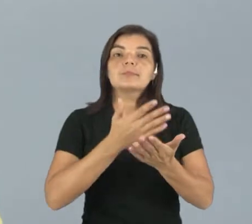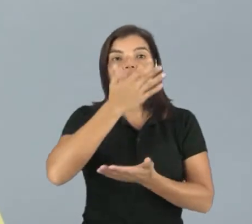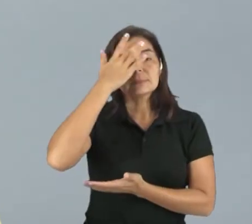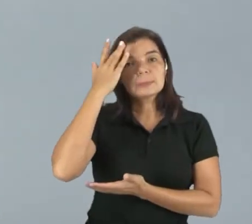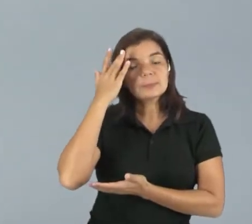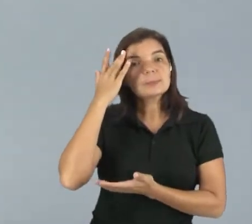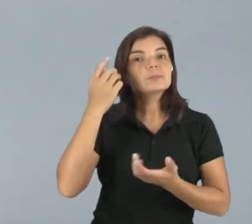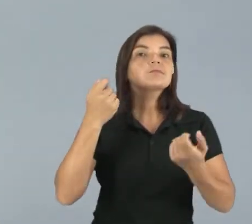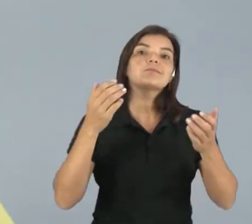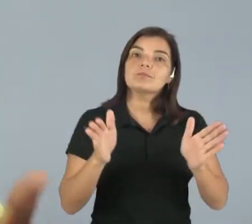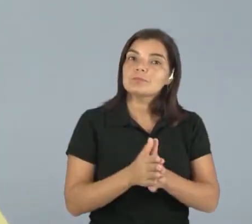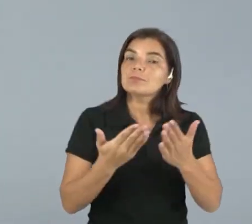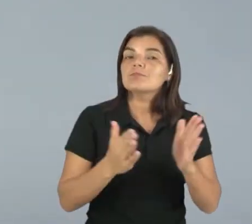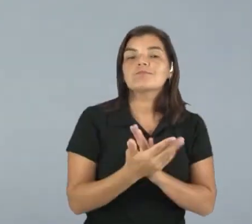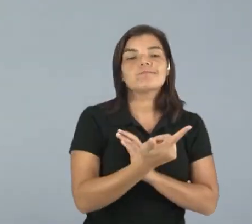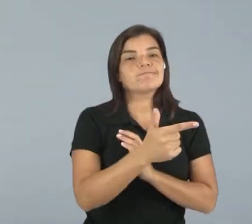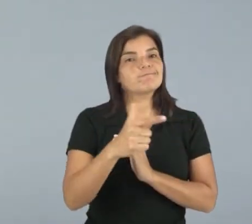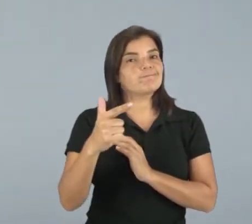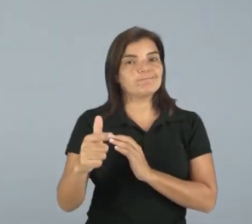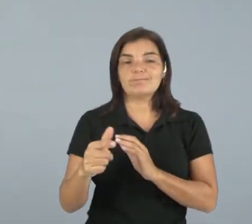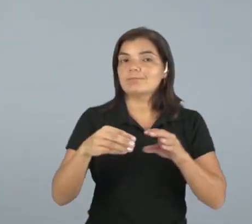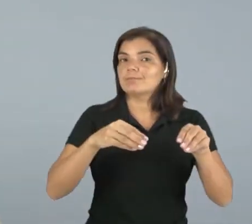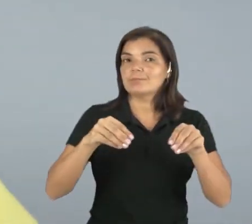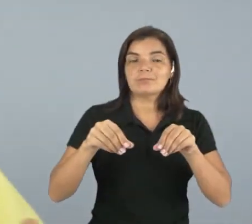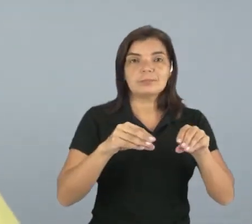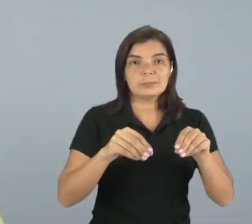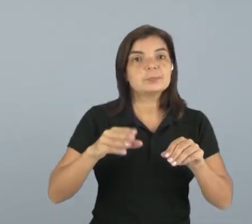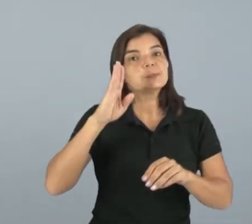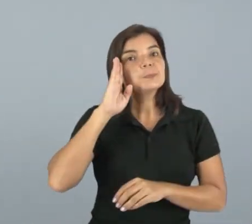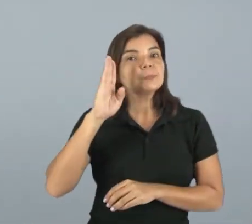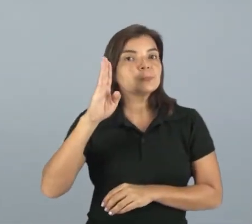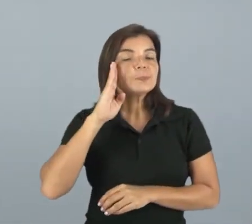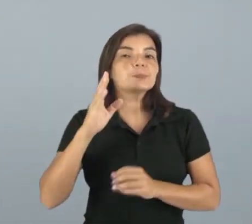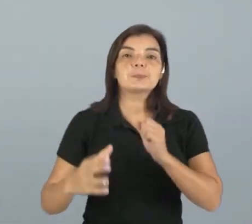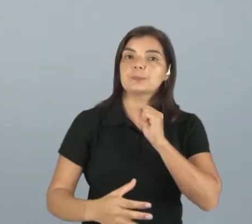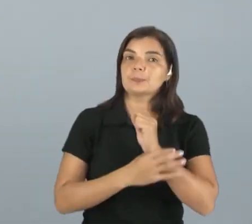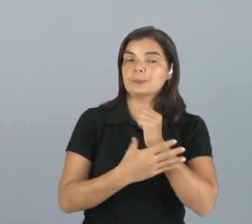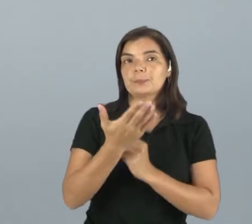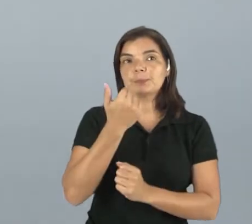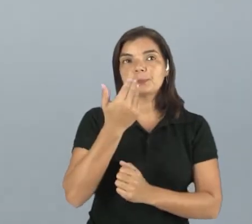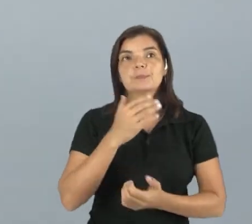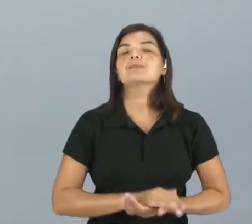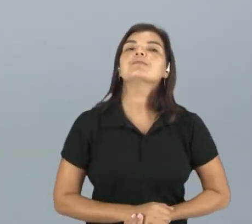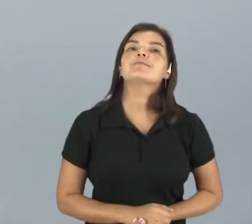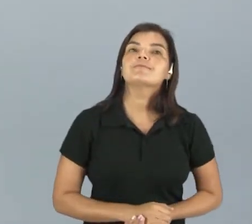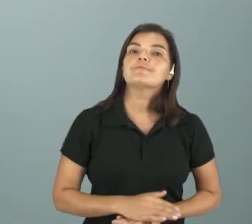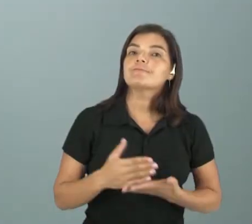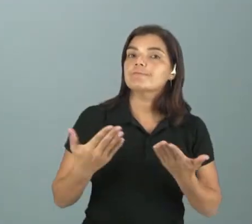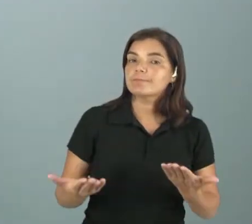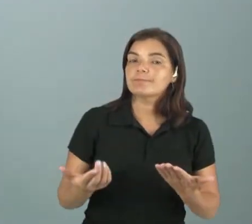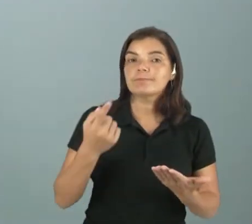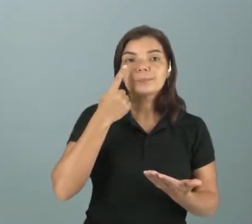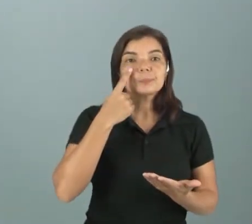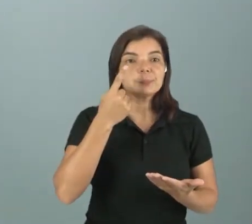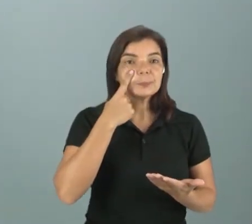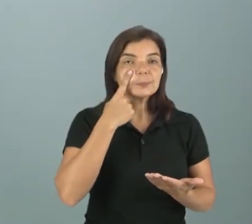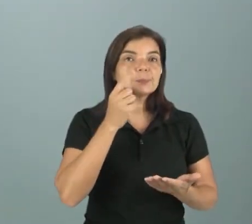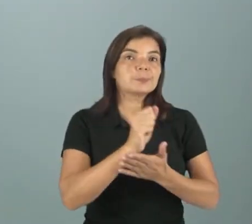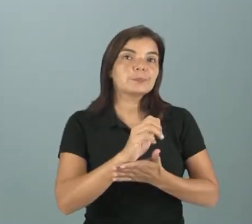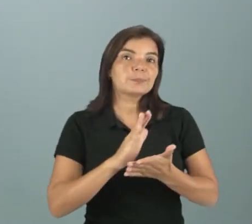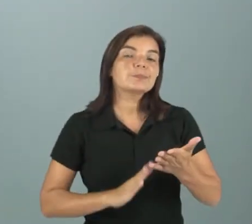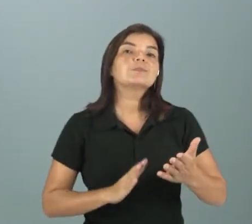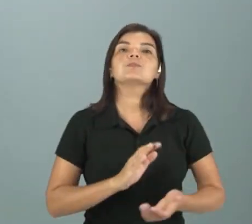que são pobres e não têm o acesso à terra e principalmente à segurança alimentar. Com isso, a gente entra na nossa parte